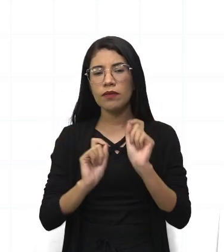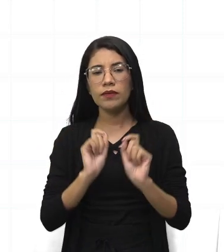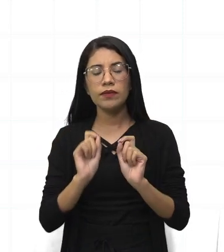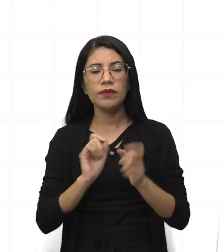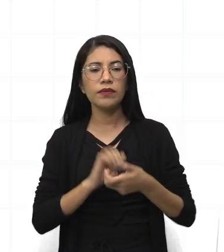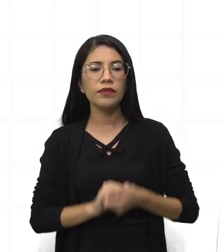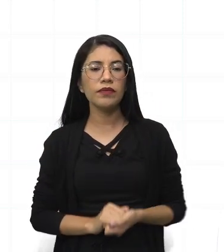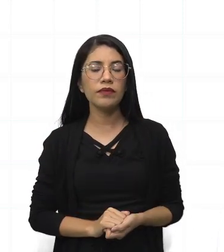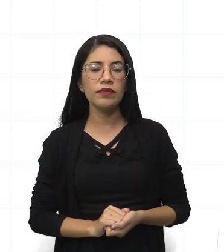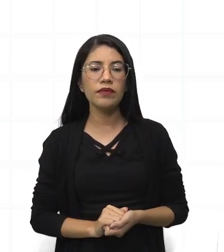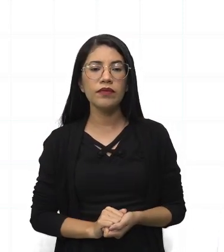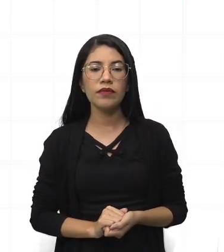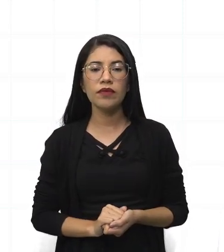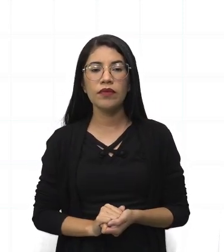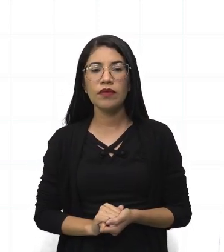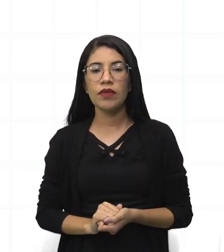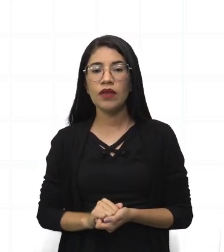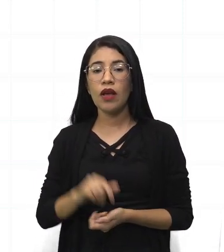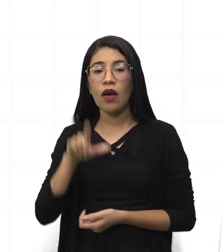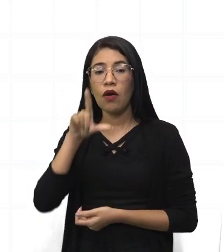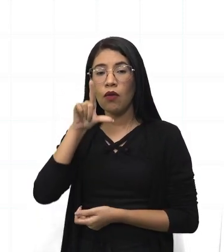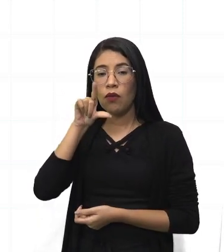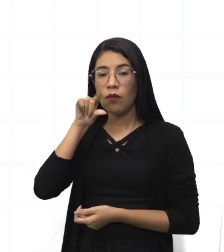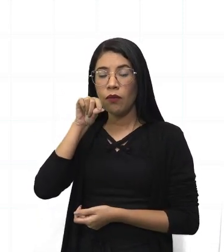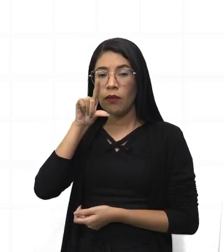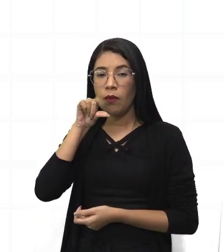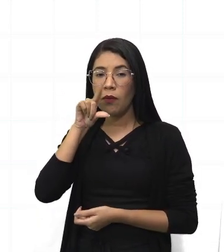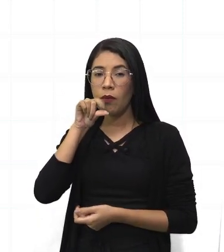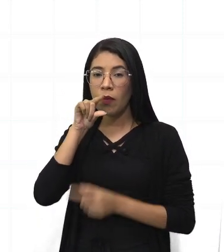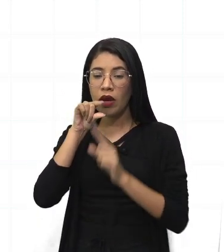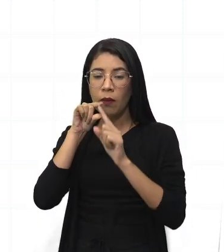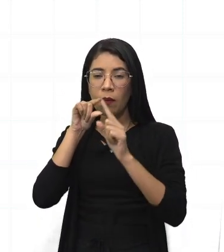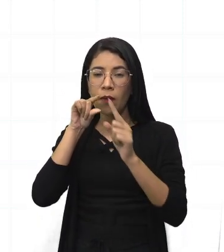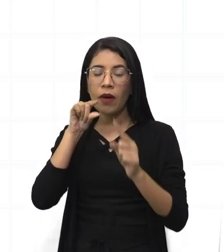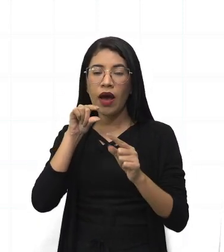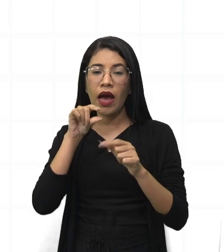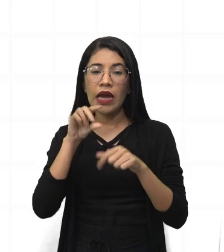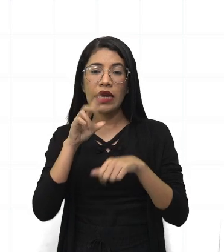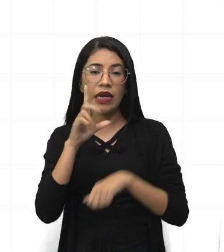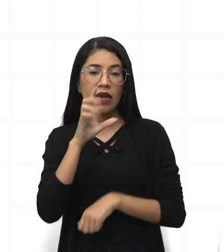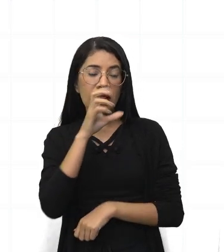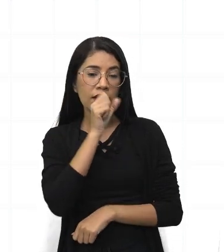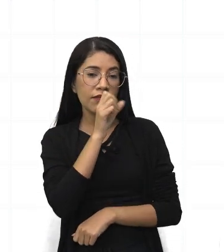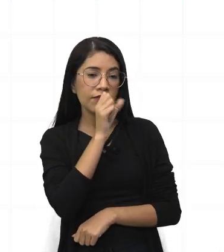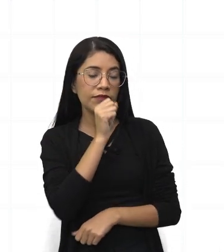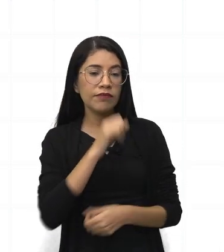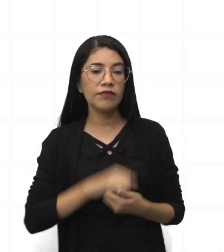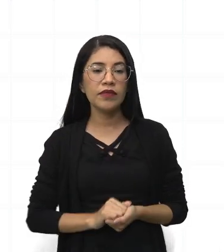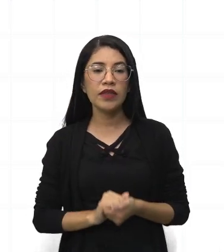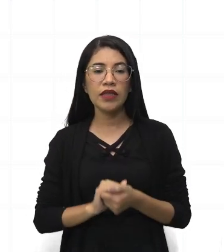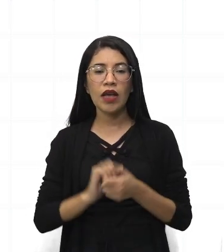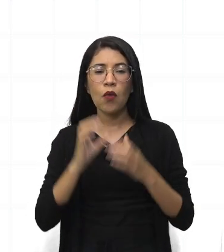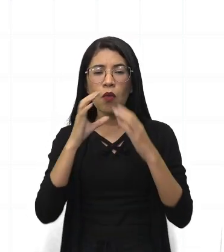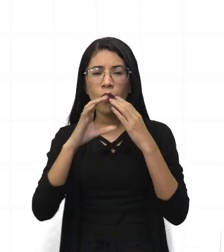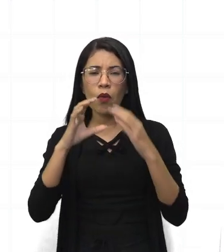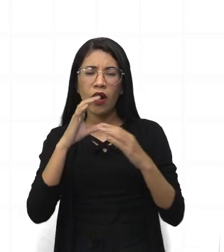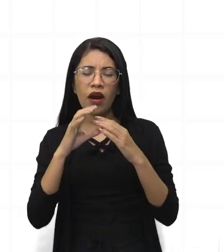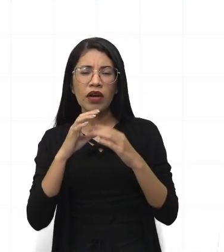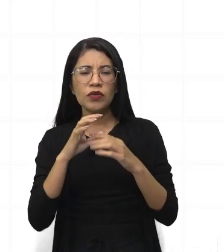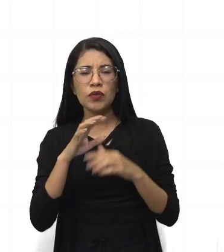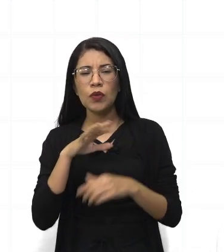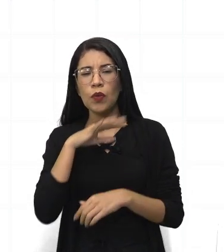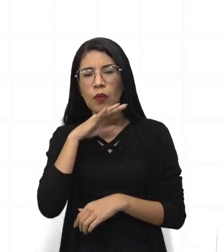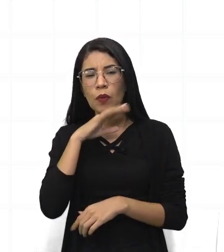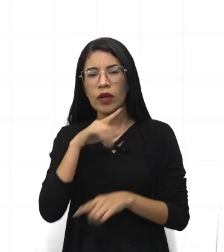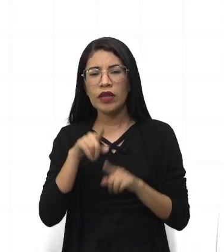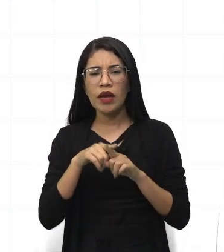natureza. Com bico grandalhão e alaranjado, canto desafinado